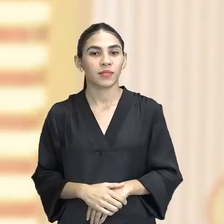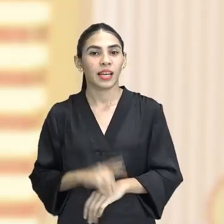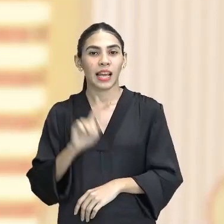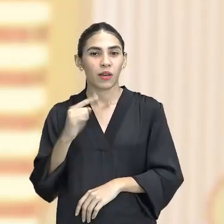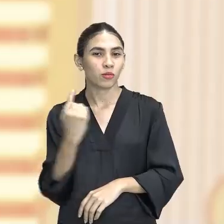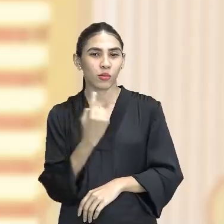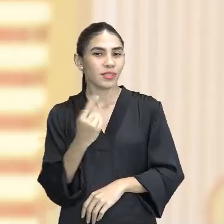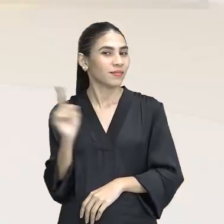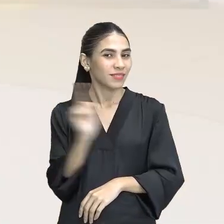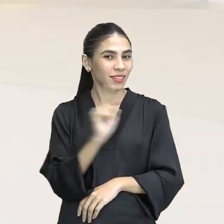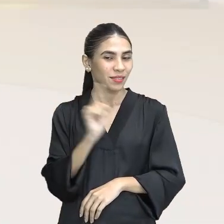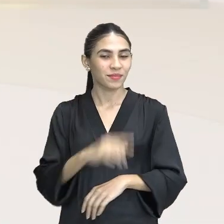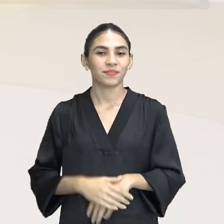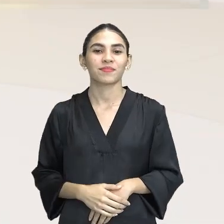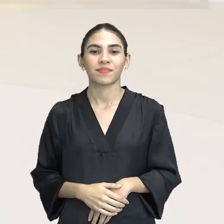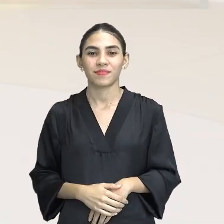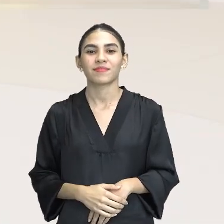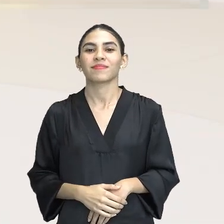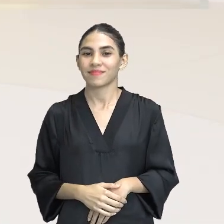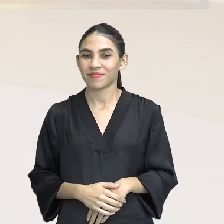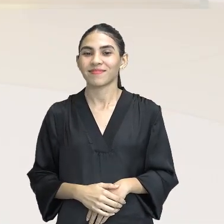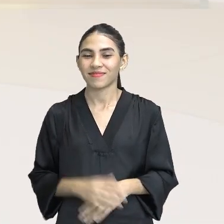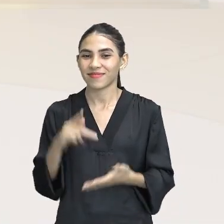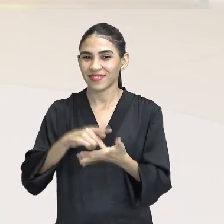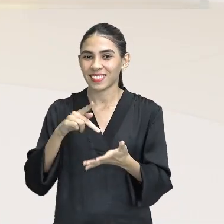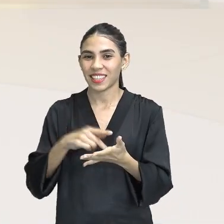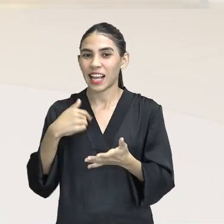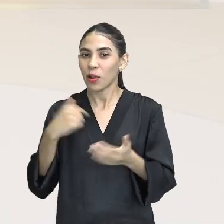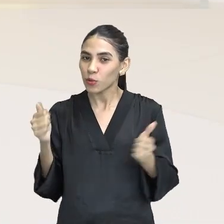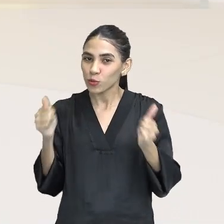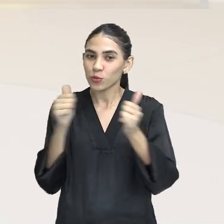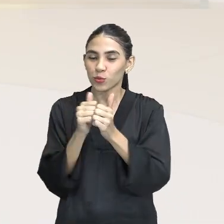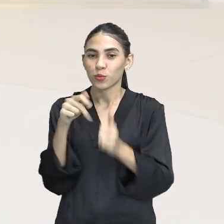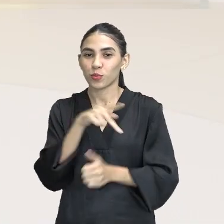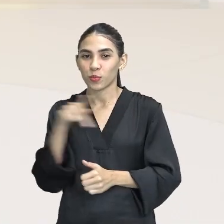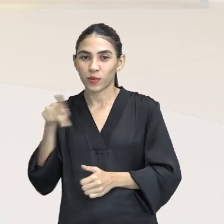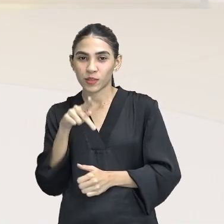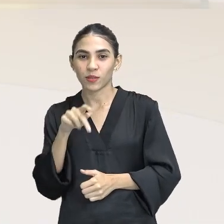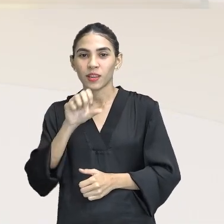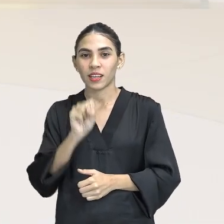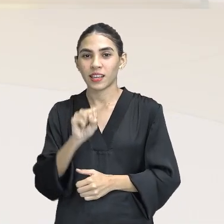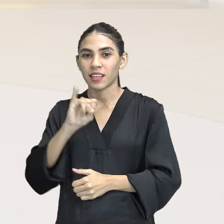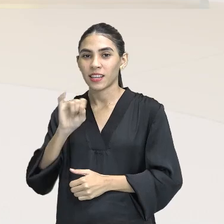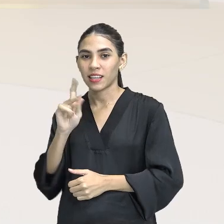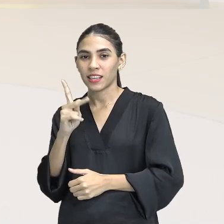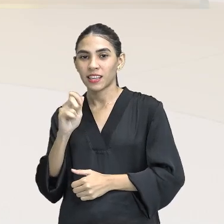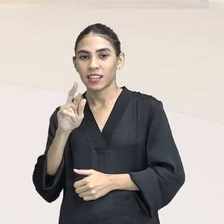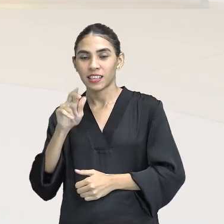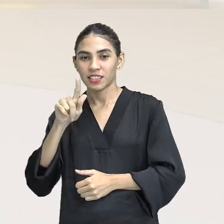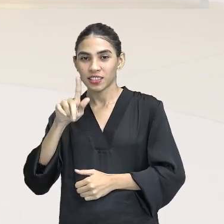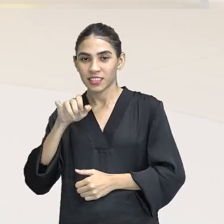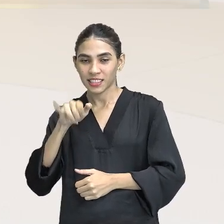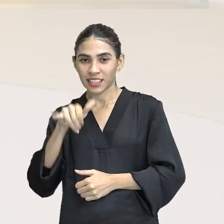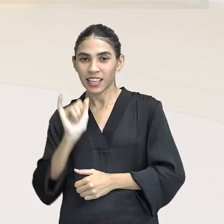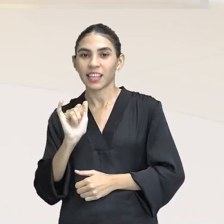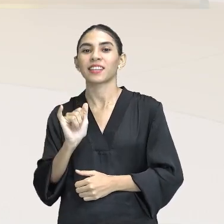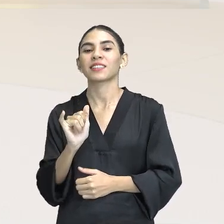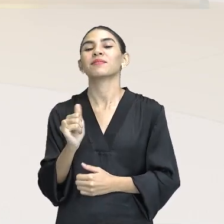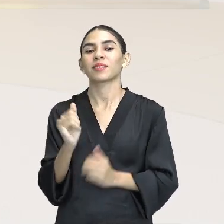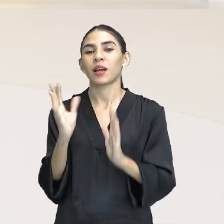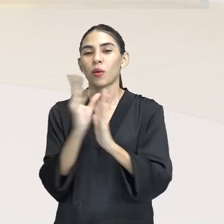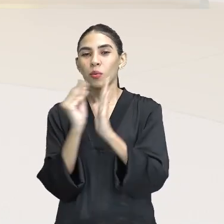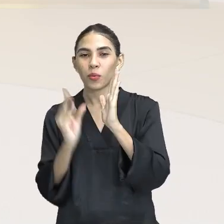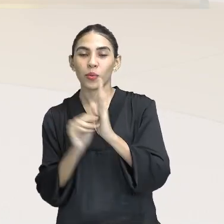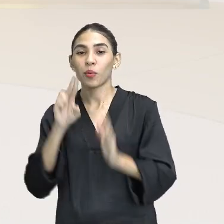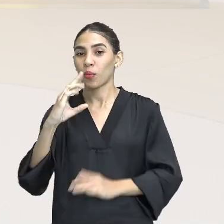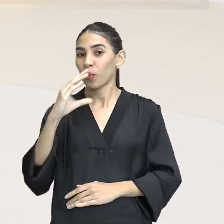não estou aqui sozinha. É verdade, eu estou junto com a professora Shirley, não é isso, pessoal? Para essa unidade, para